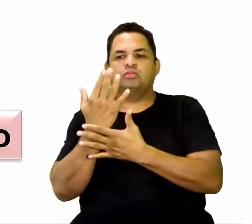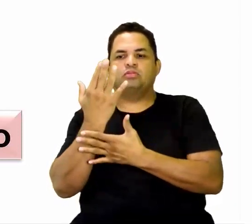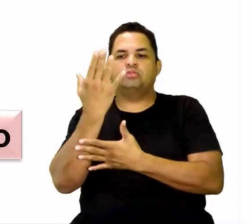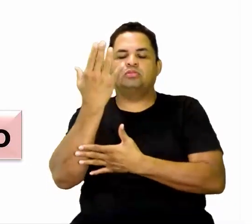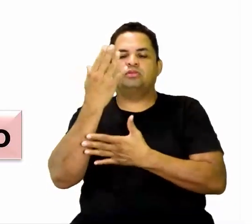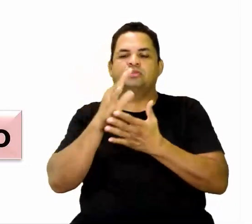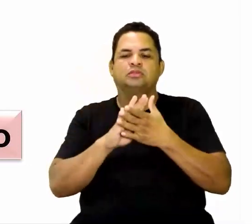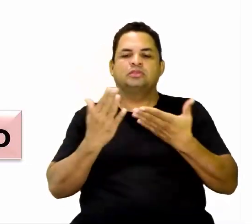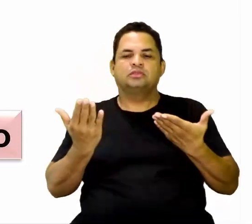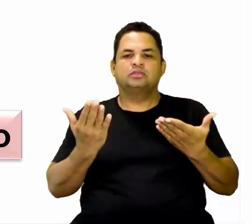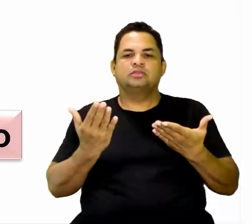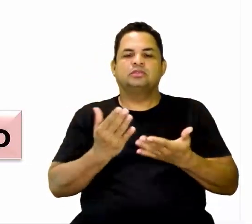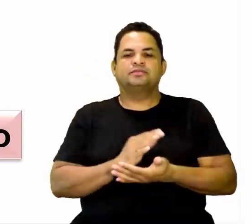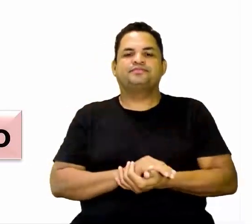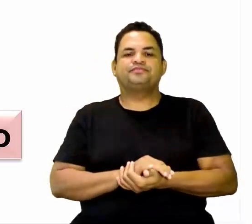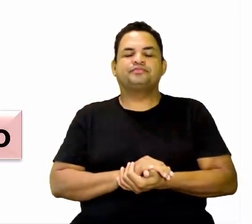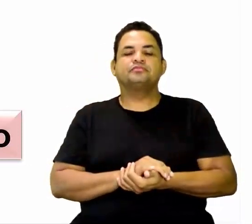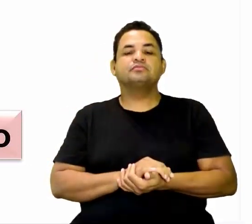estado gasoso,